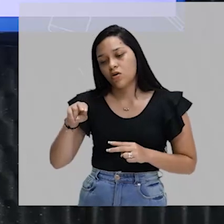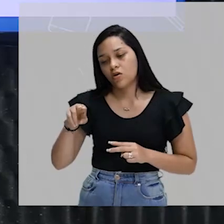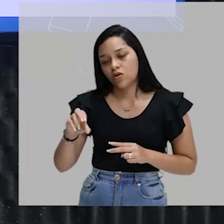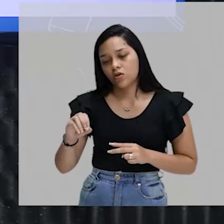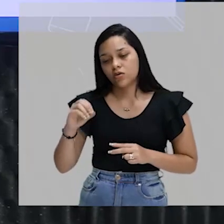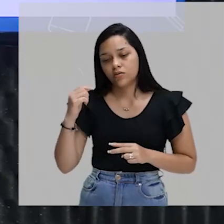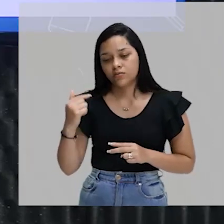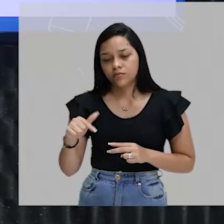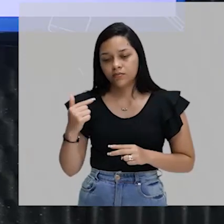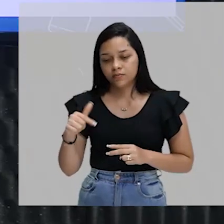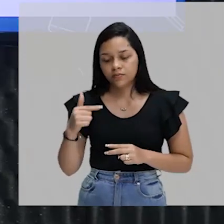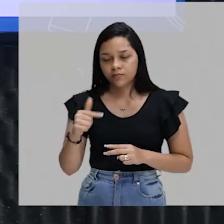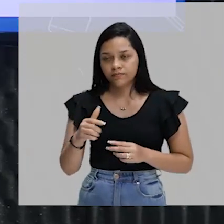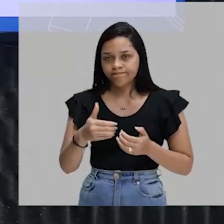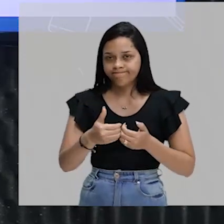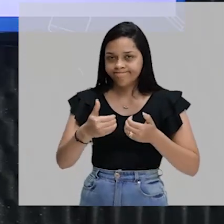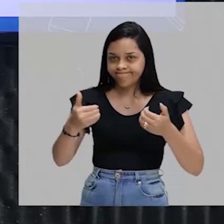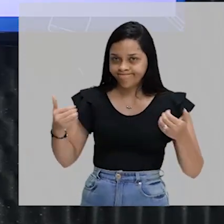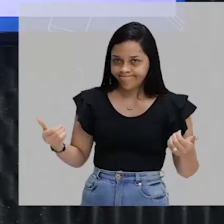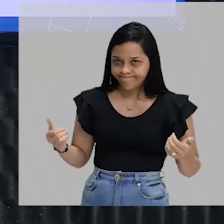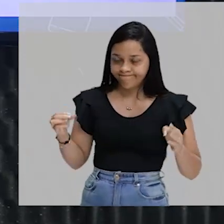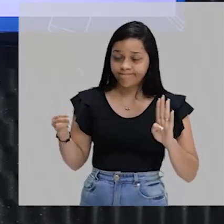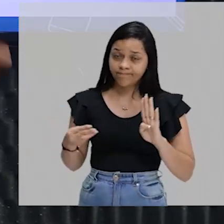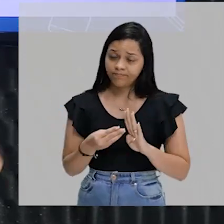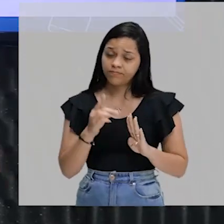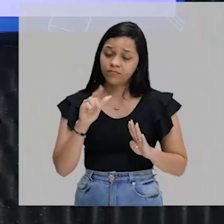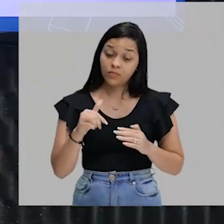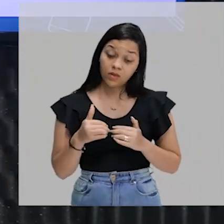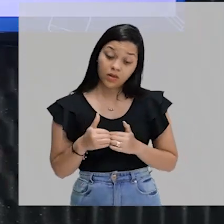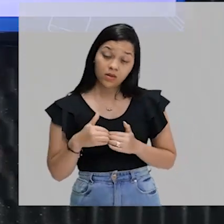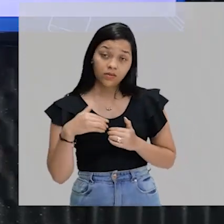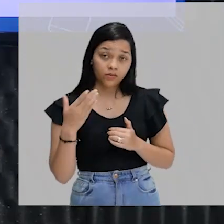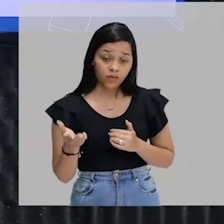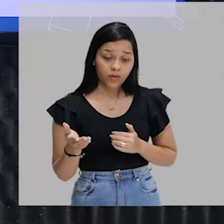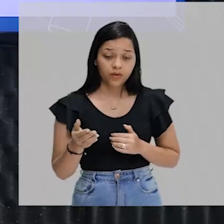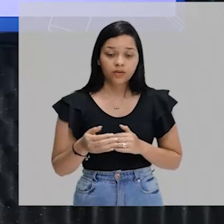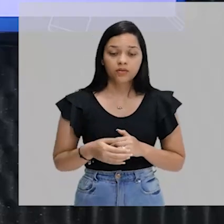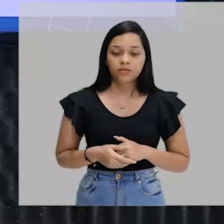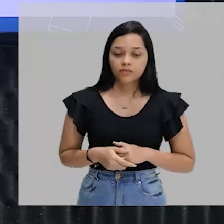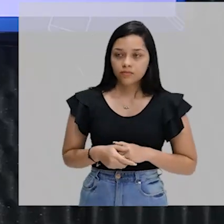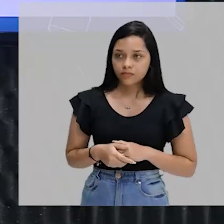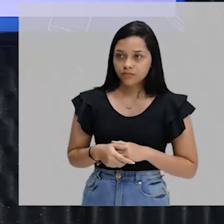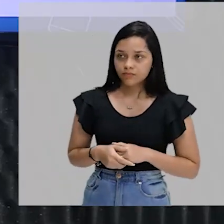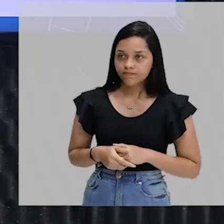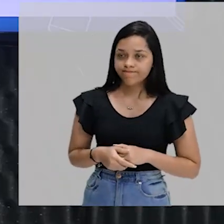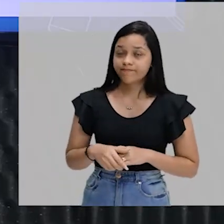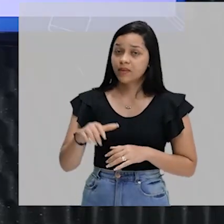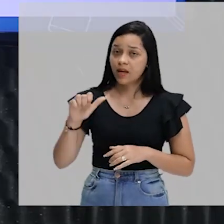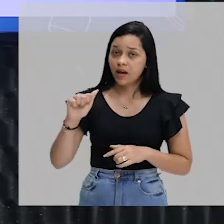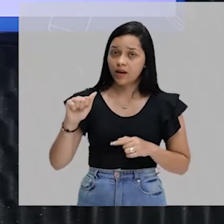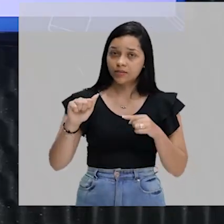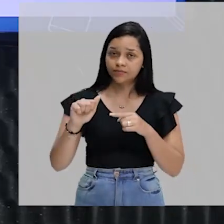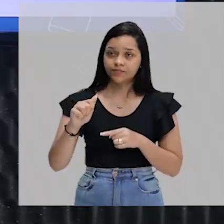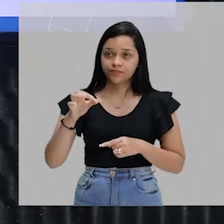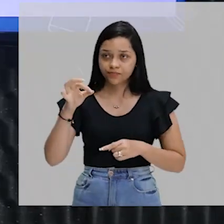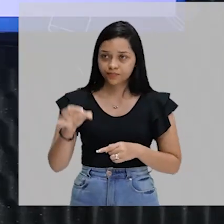não faz parte da bactéria. Então, é de fora, é exógeno, tá? Então, a letra A está